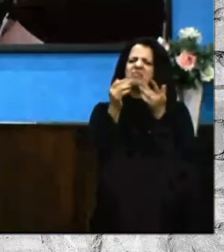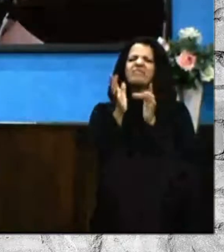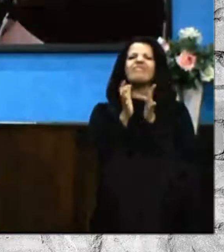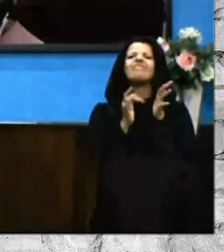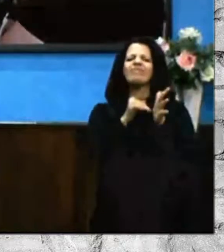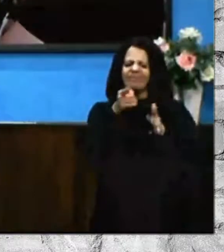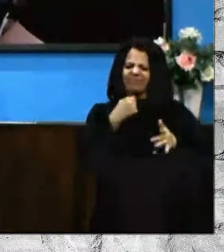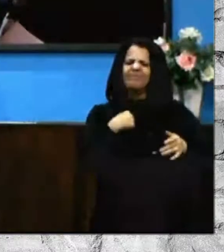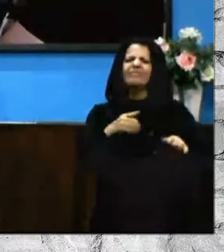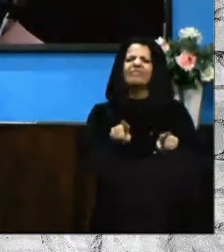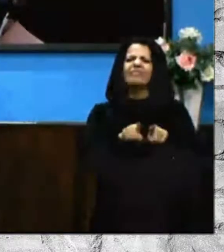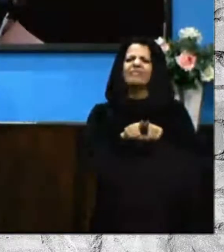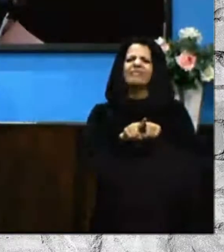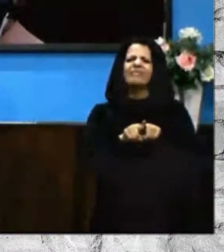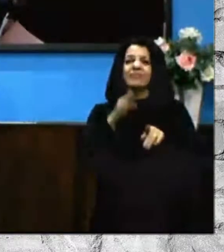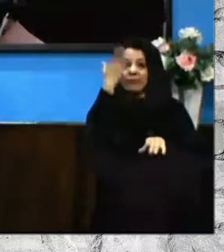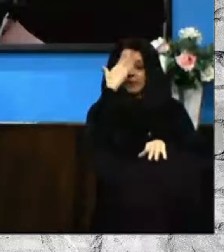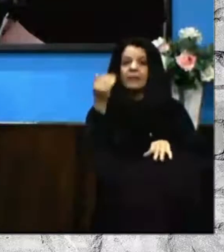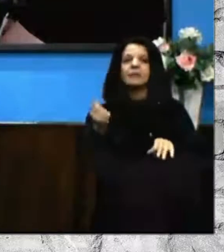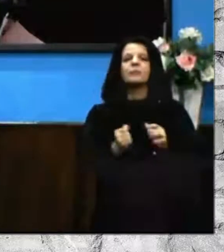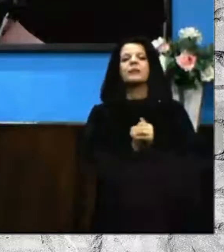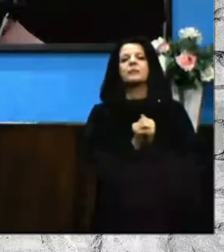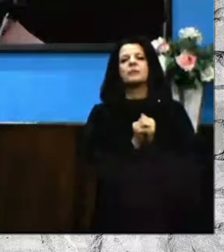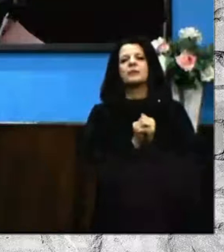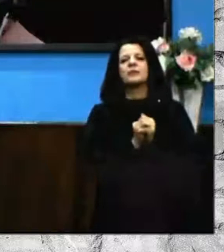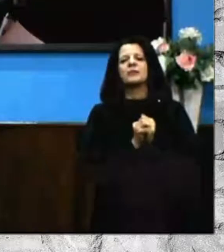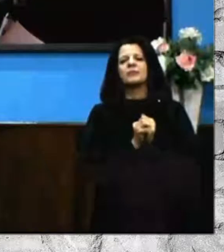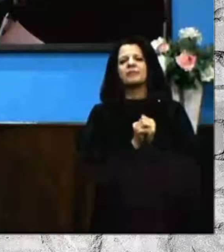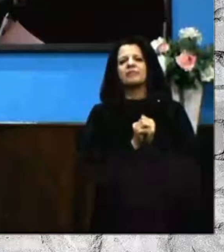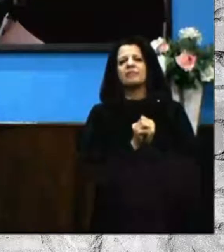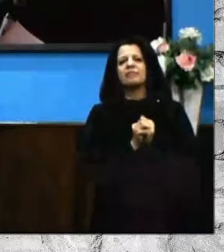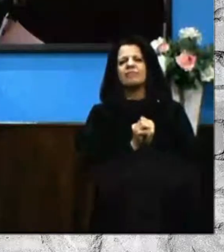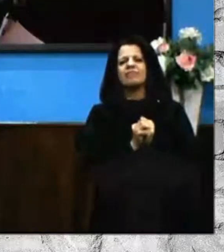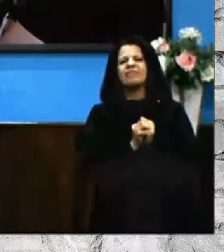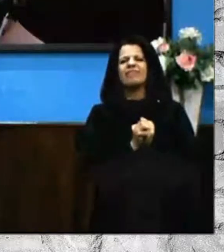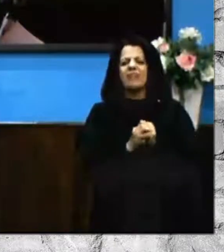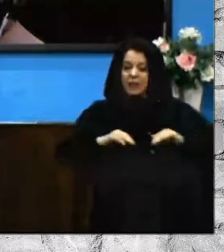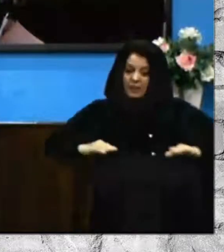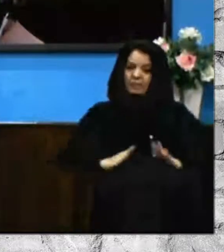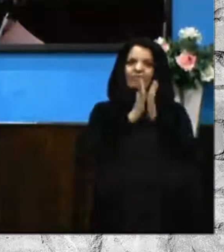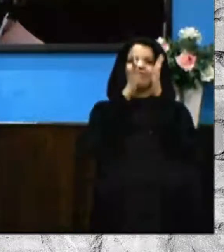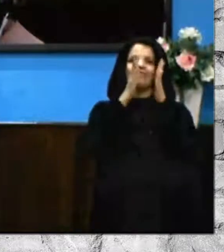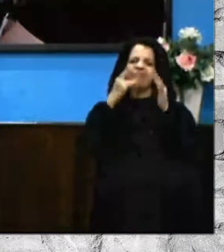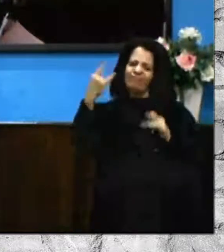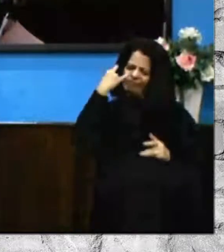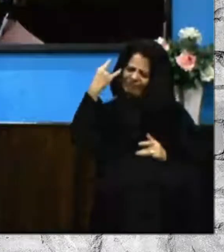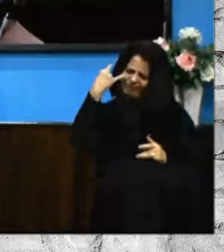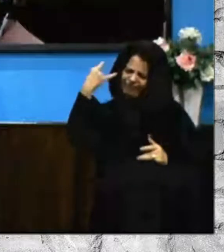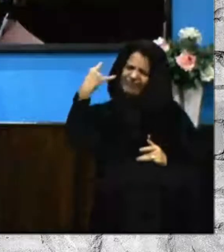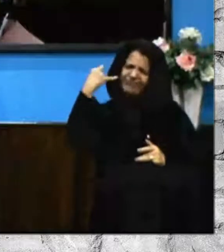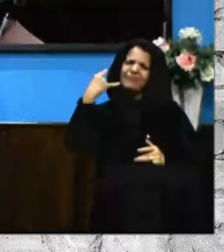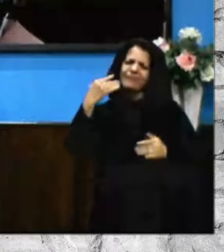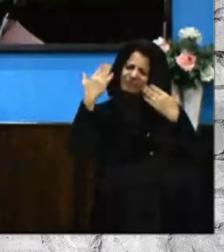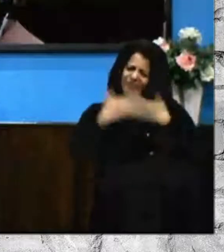irmãos. Saibamos que, e aqui eu faço as aplicações finais, enfrentaremos tentações e